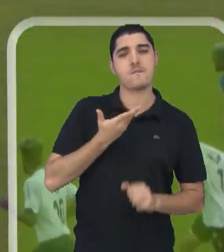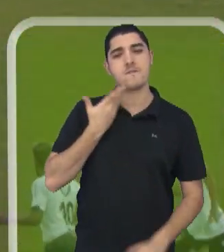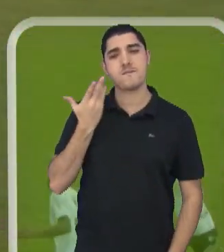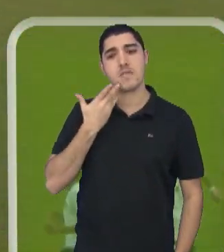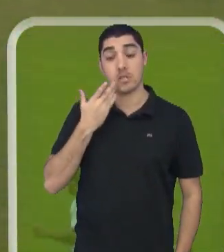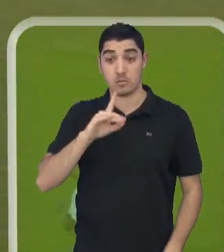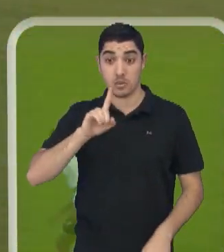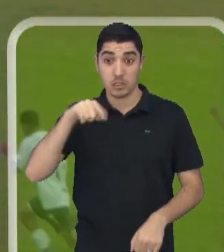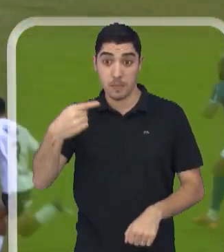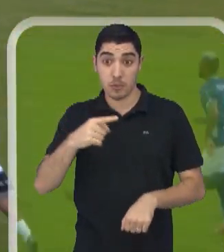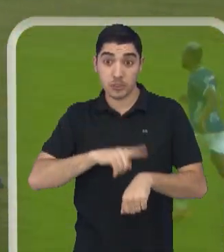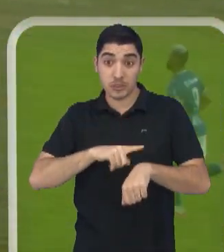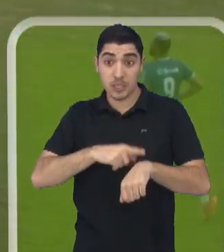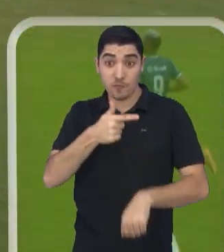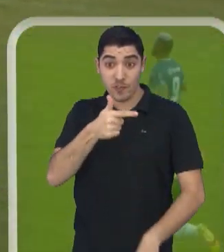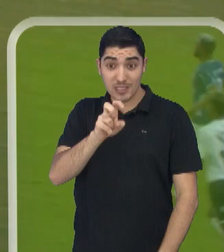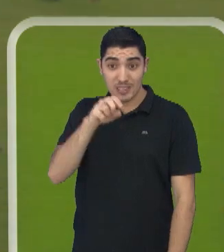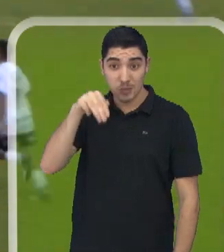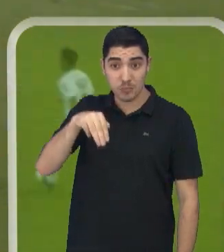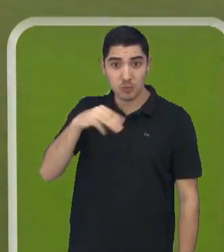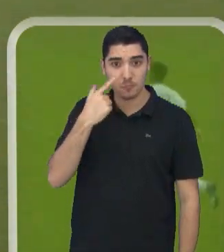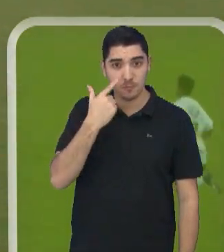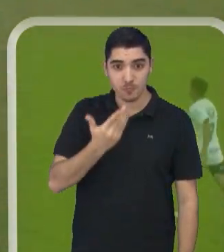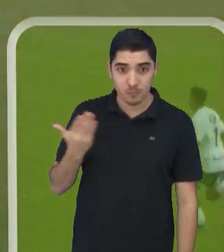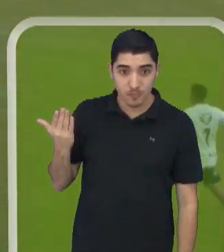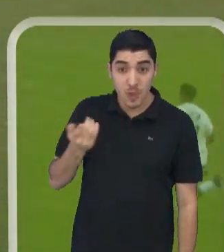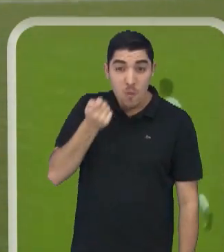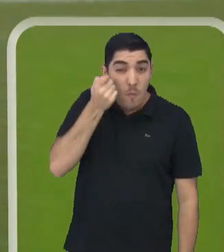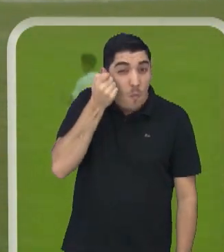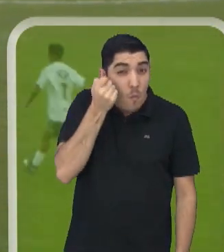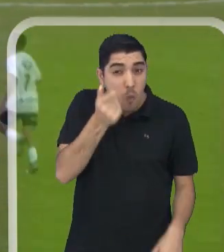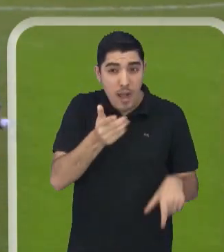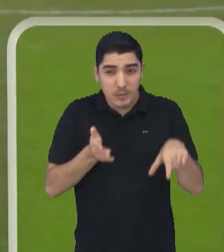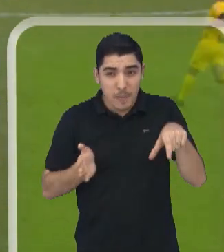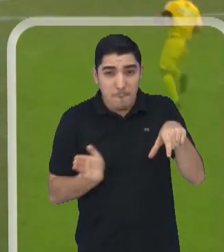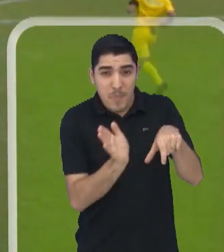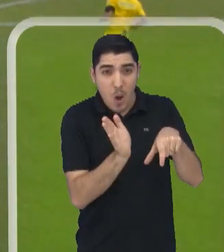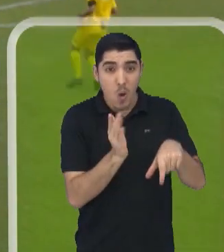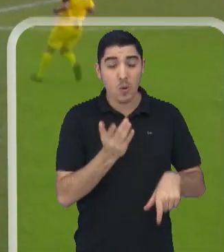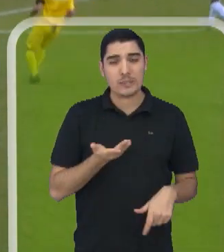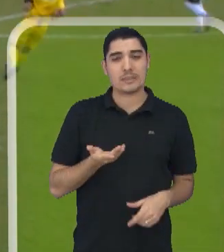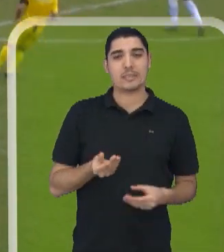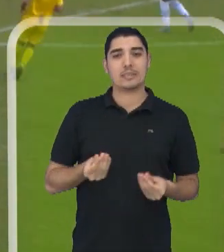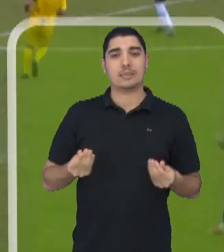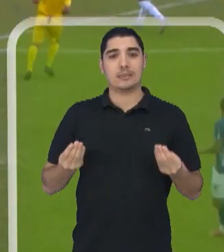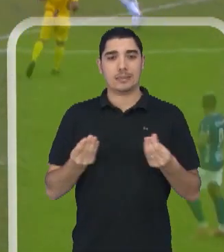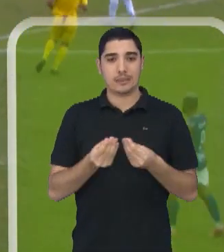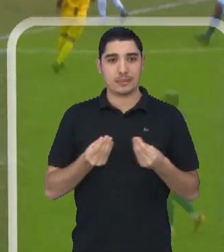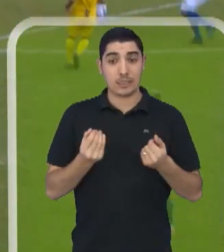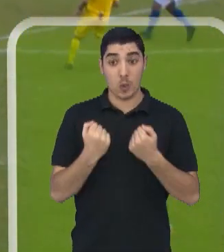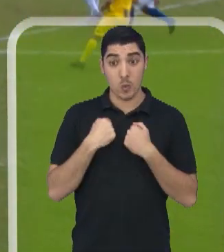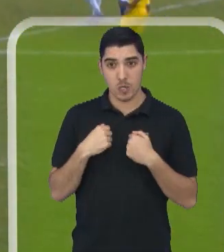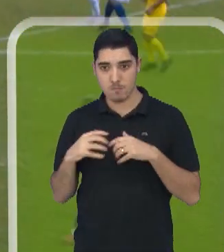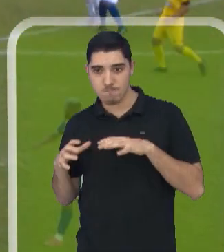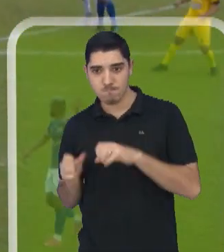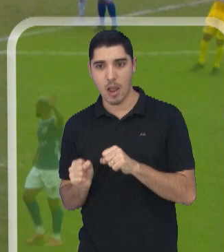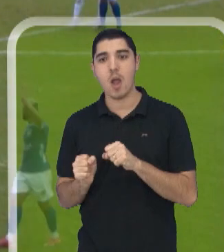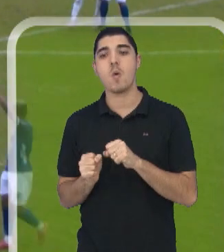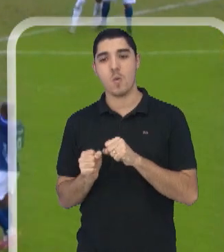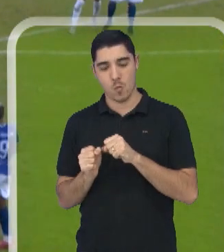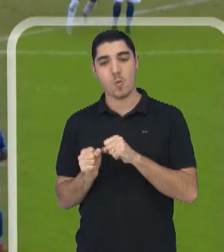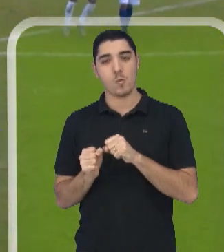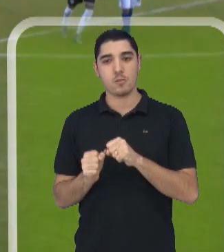Aos 25 minutos, a lei do ex quase entra em campo, quando Barcos invadiu a área e chutou para a defesa do